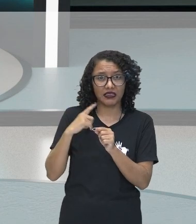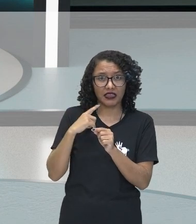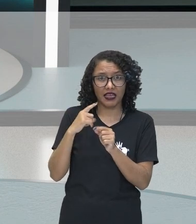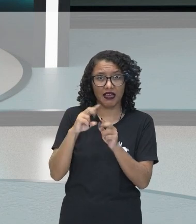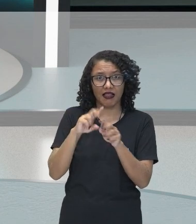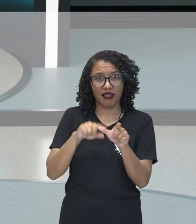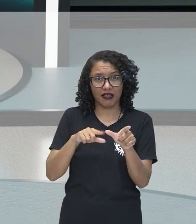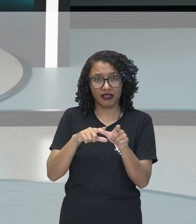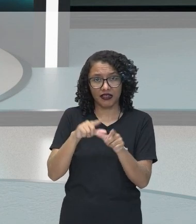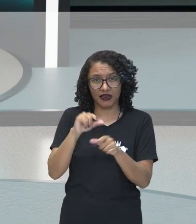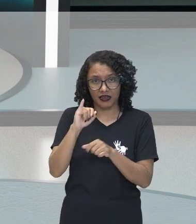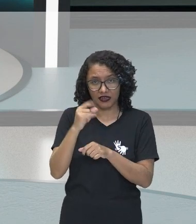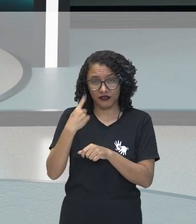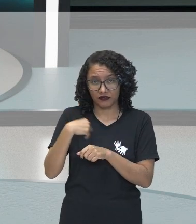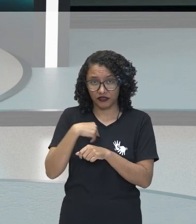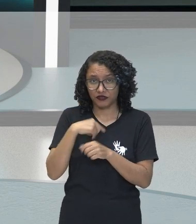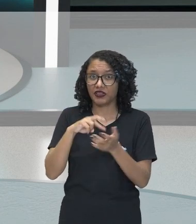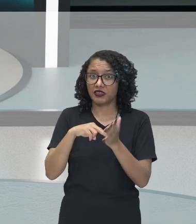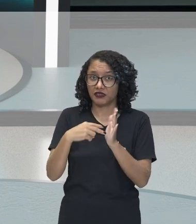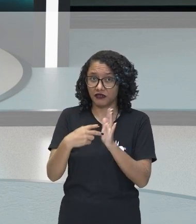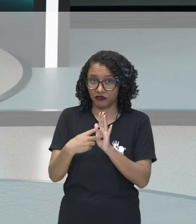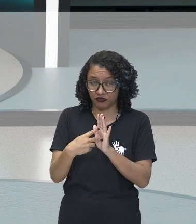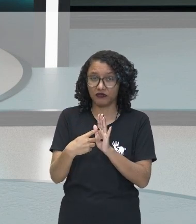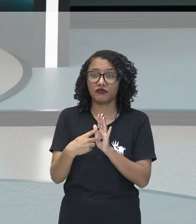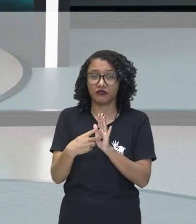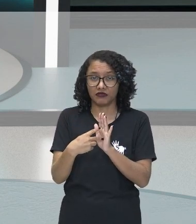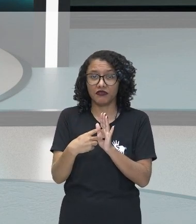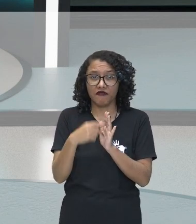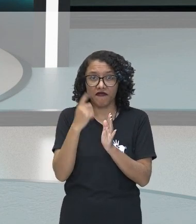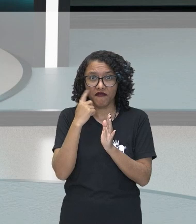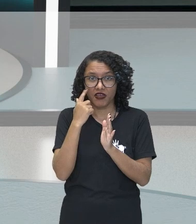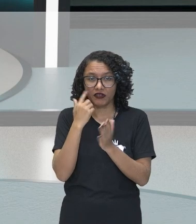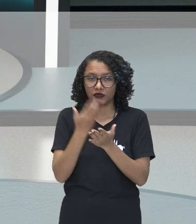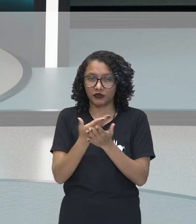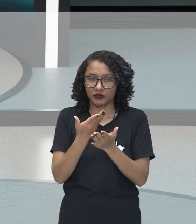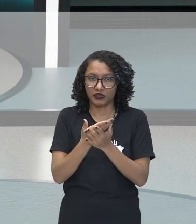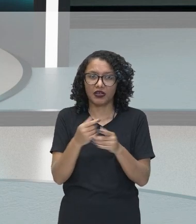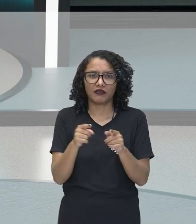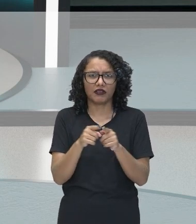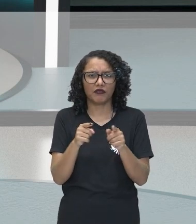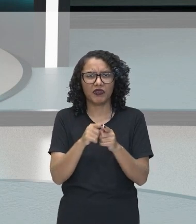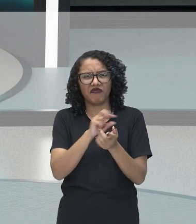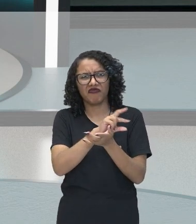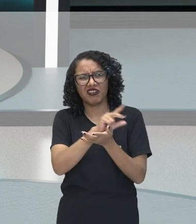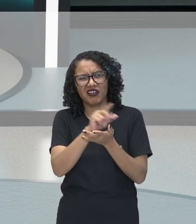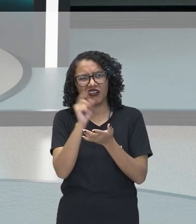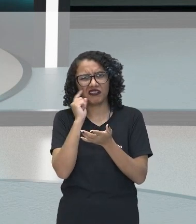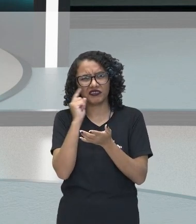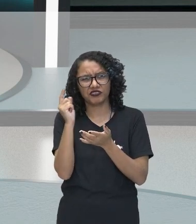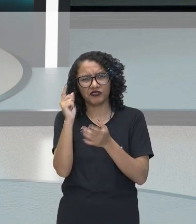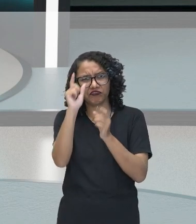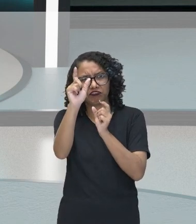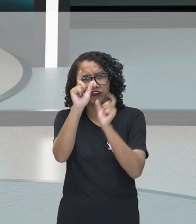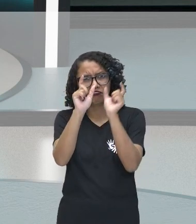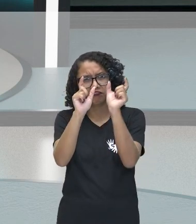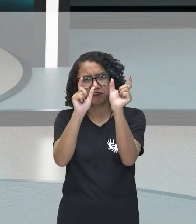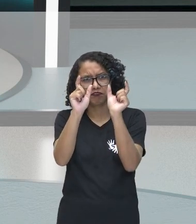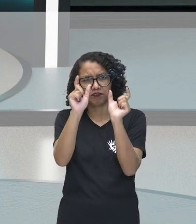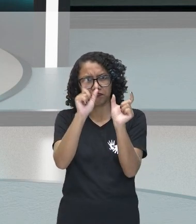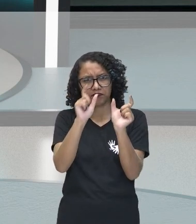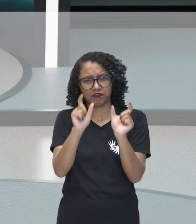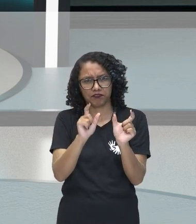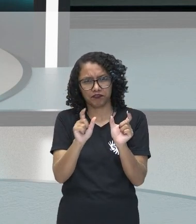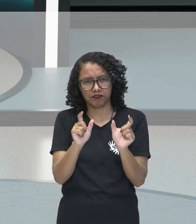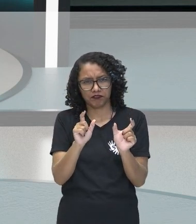significa. Não, bem, muito, agora, menos, breve, jamais, mal, pouco, sim, cá, já,